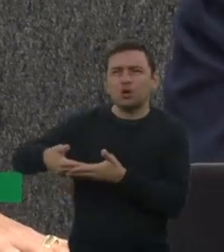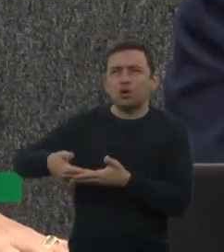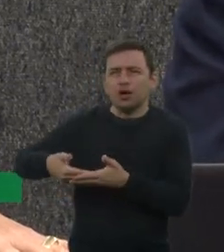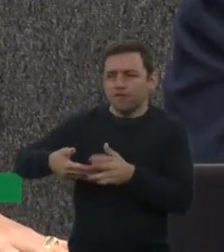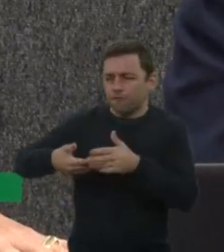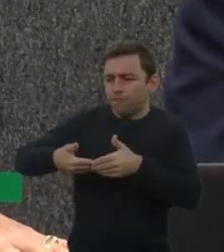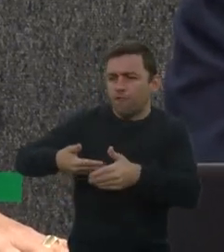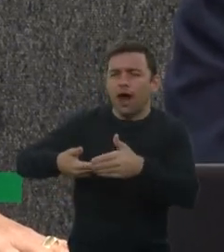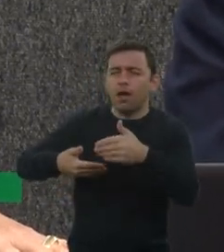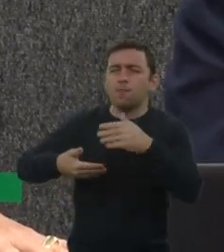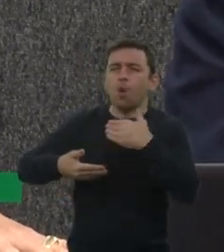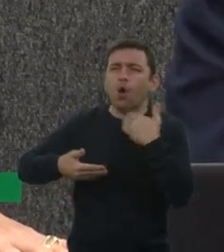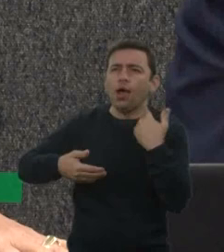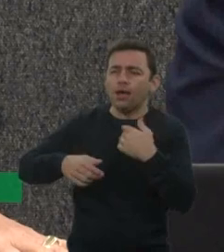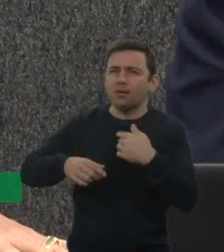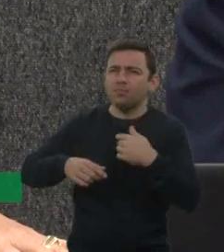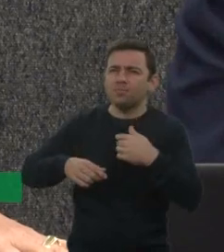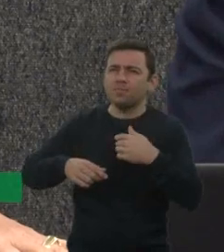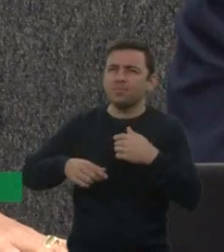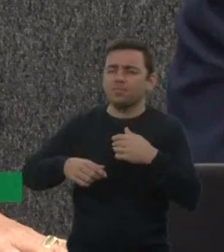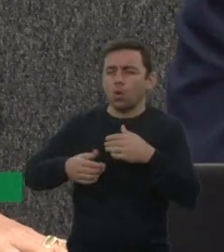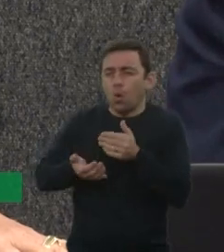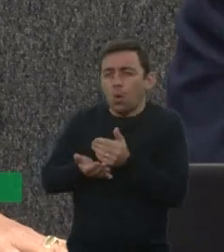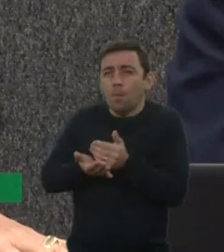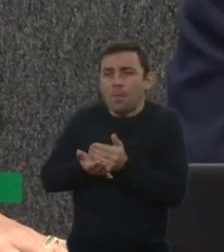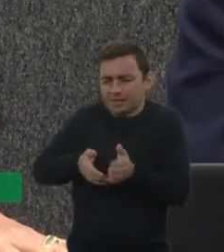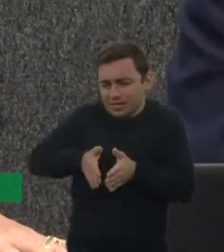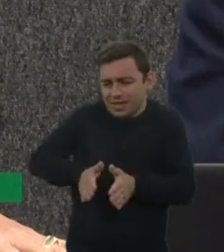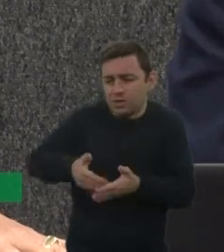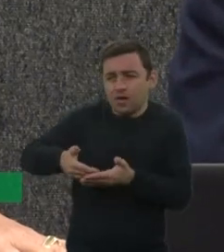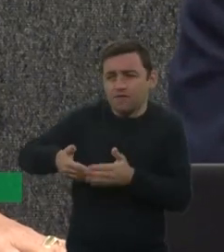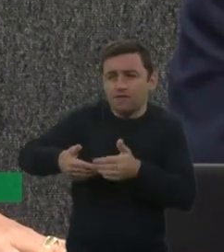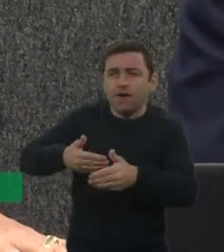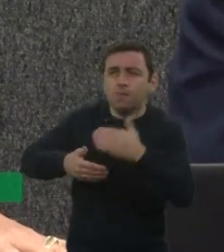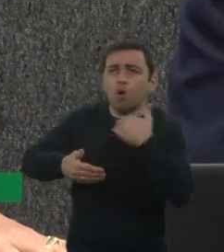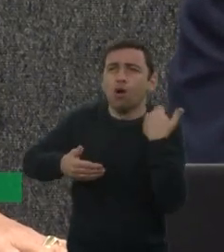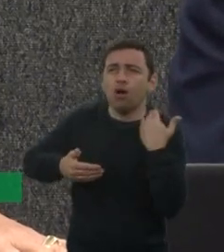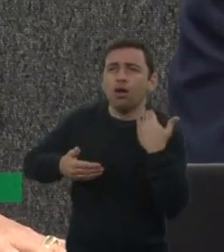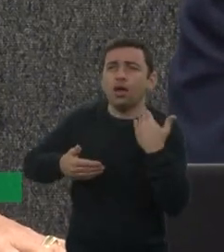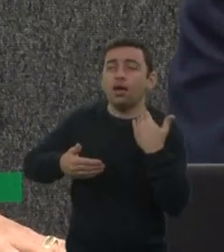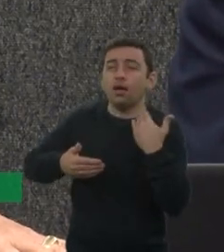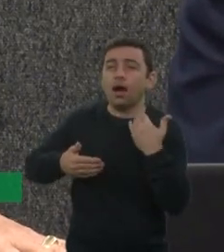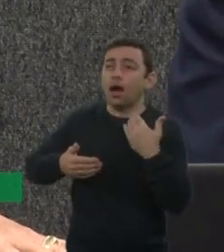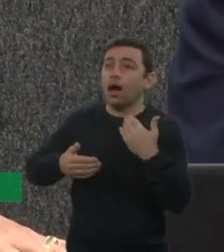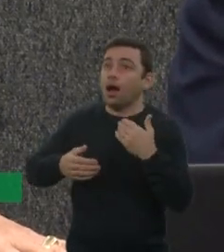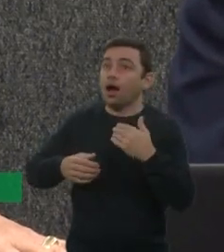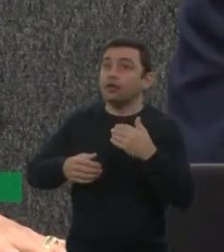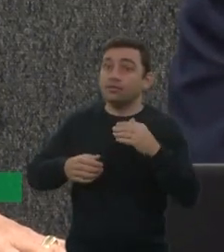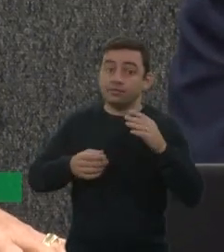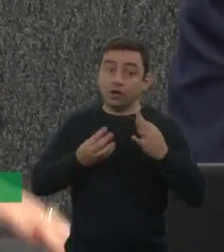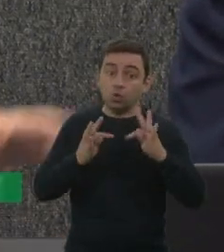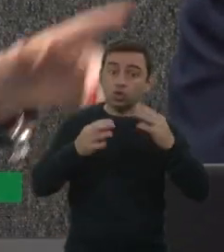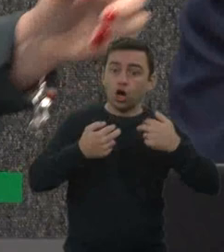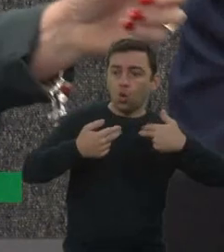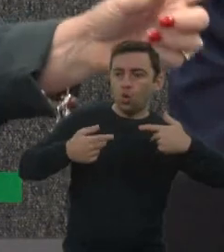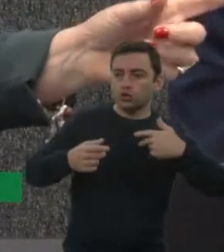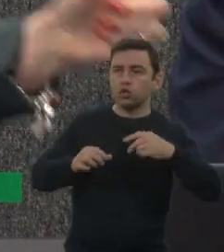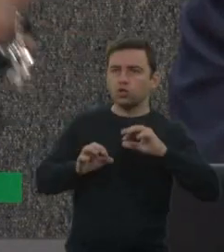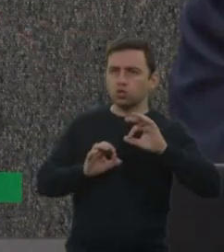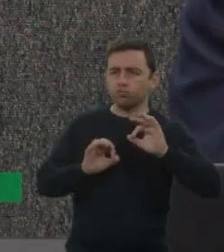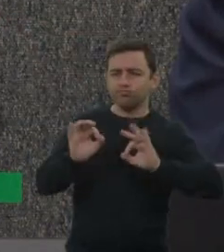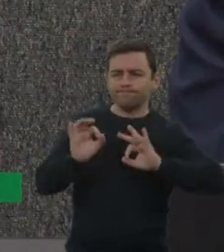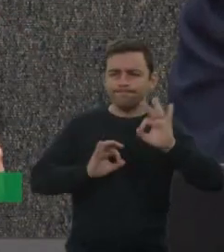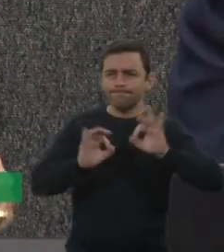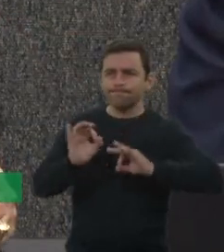nos primeiros minutos de vida ou nas primeiras horas, nos primeiros dias, com o aumento da tecnologia, com o